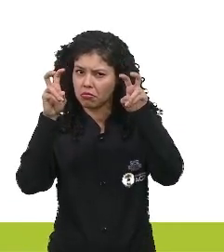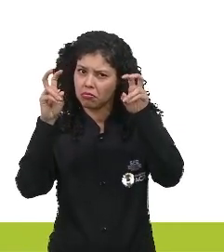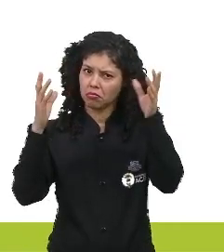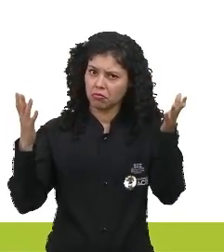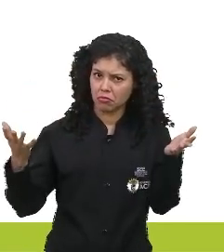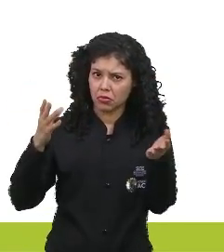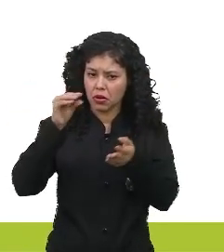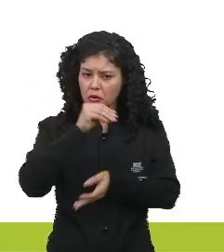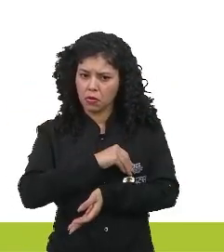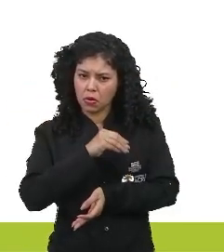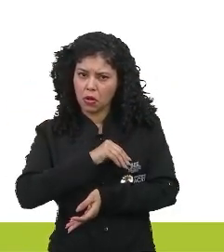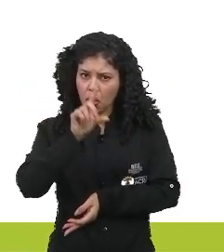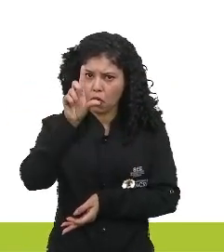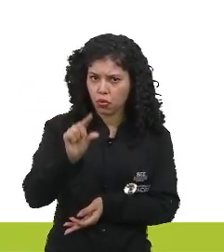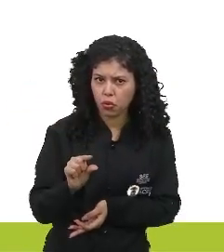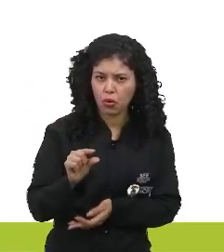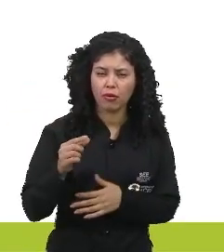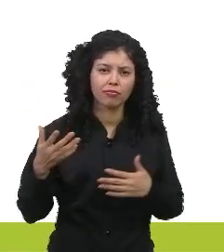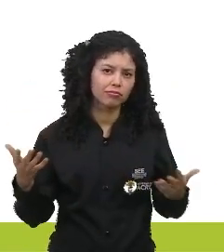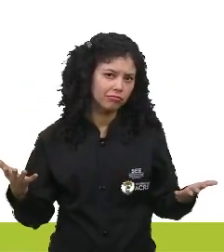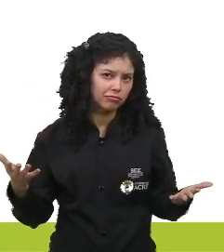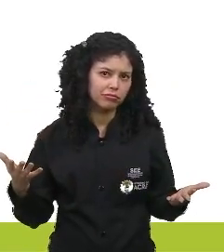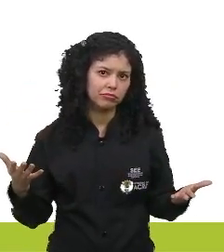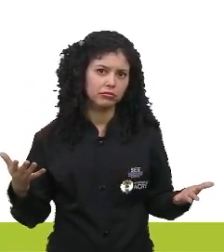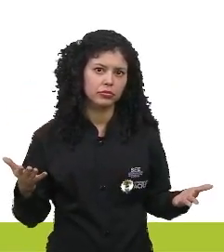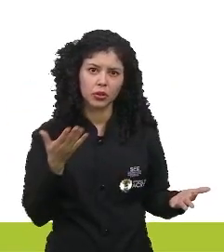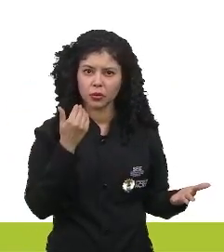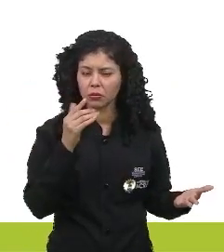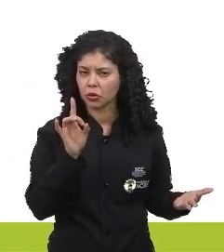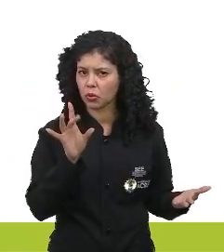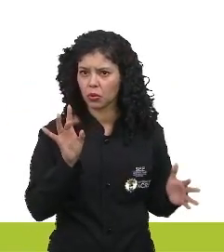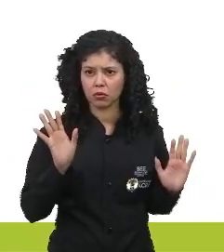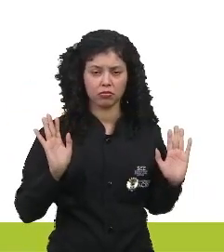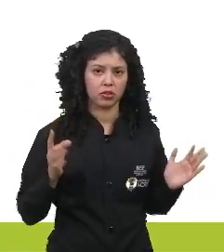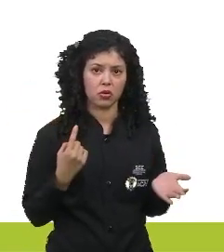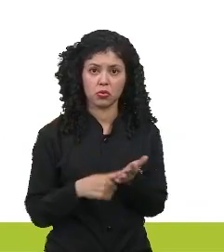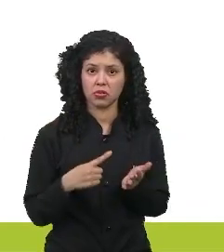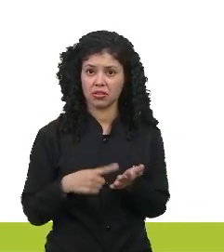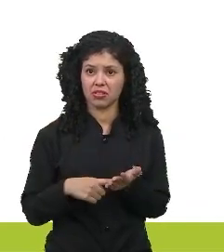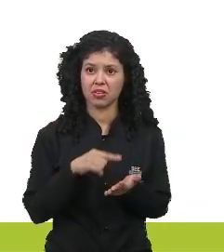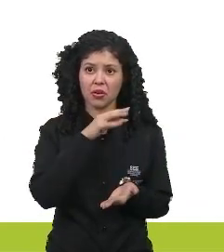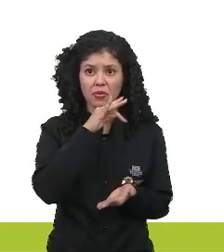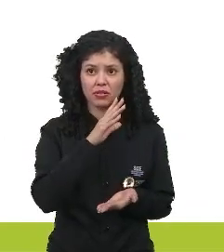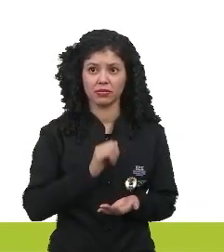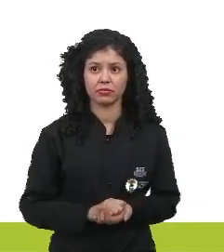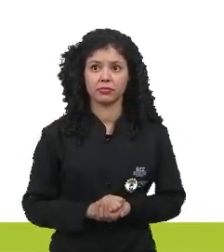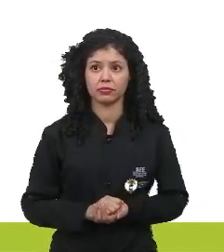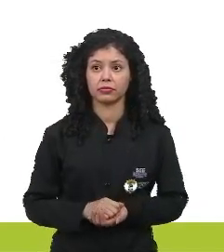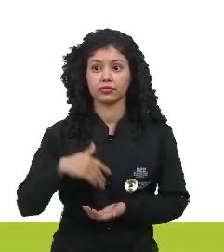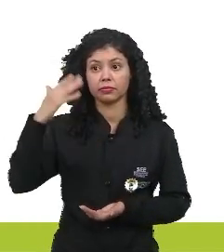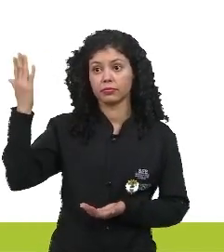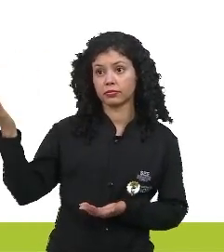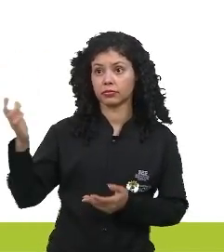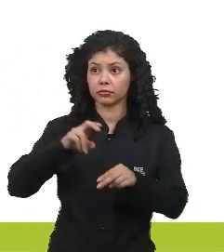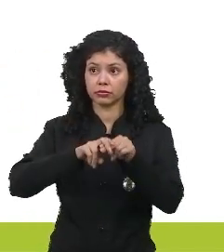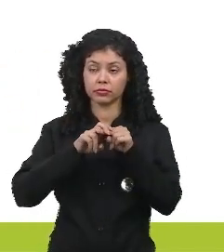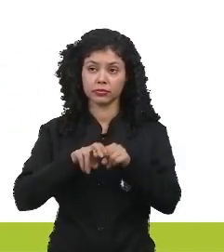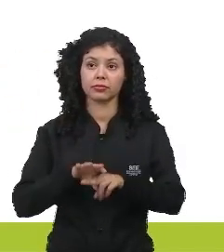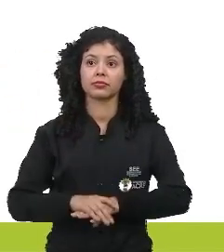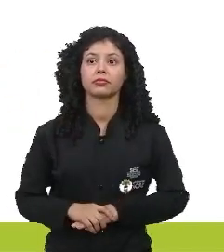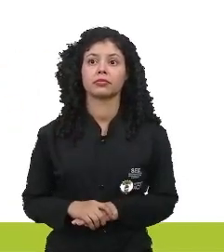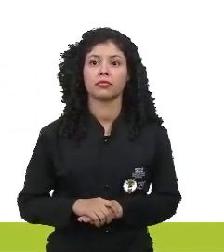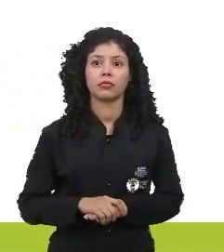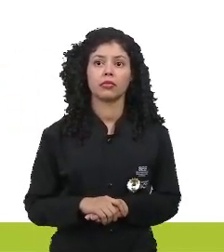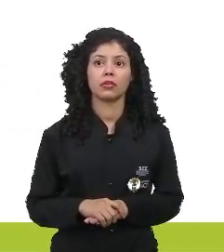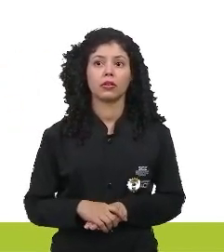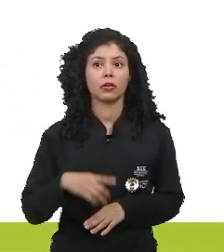né? Recebendo baixíssima remuneração, recebendo apenas alimento, enfim, condições precárias. Portanto, pessoal,